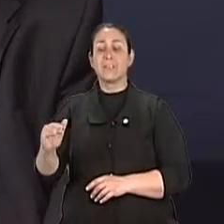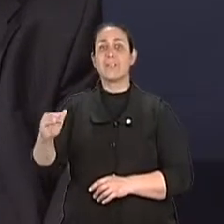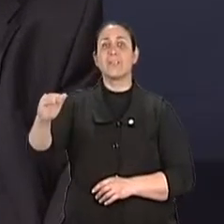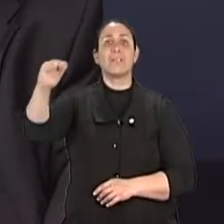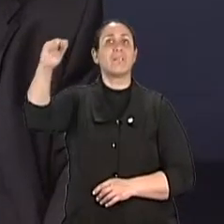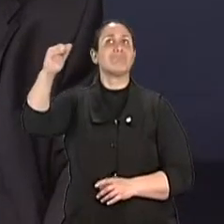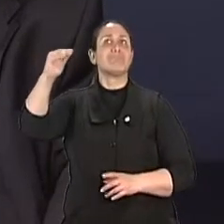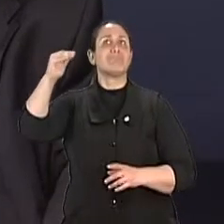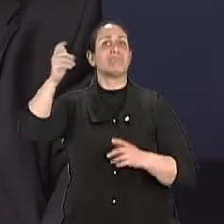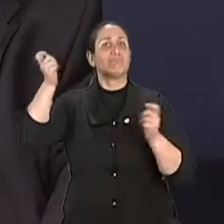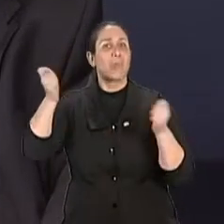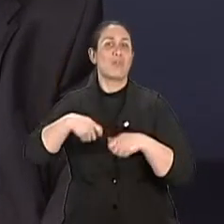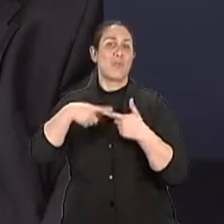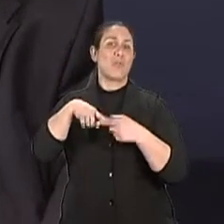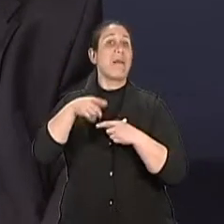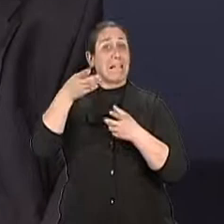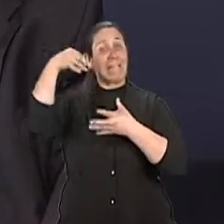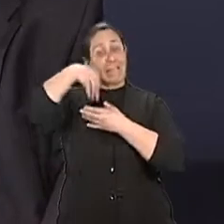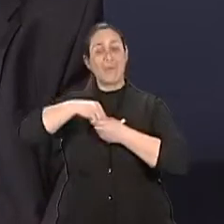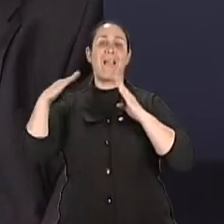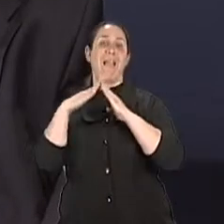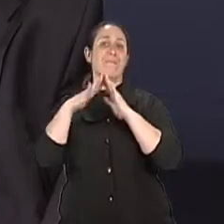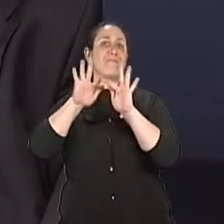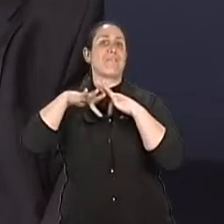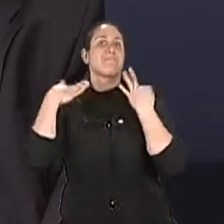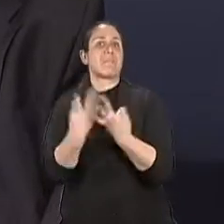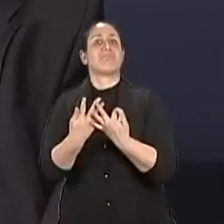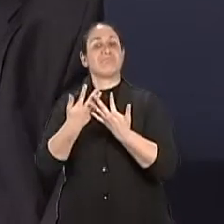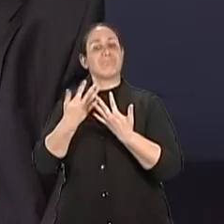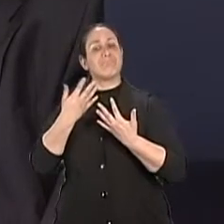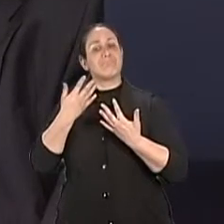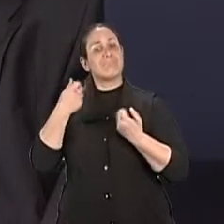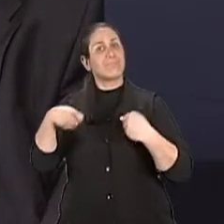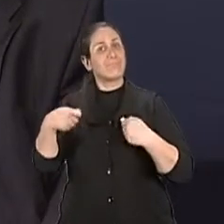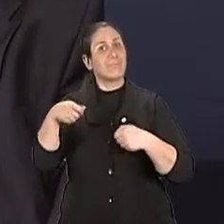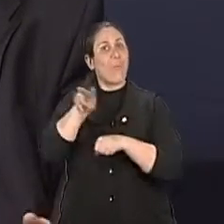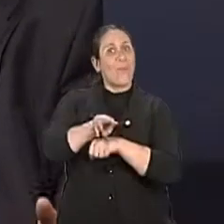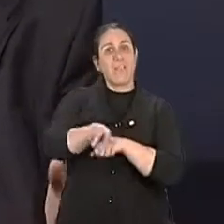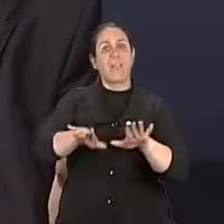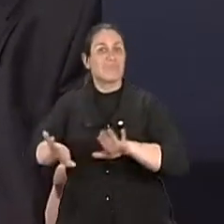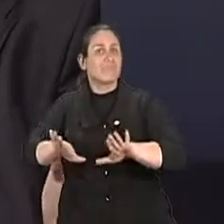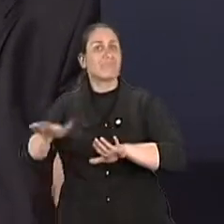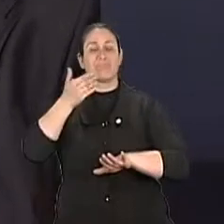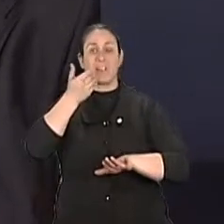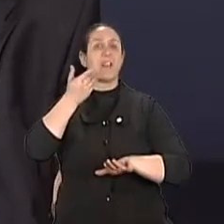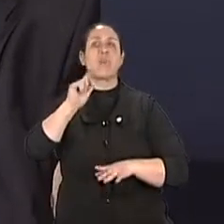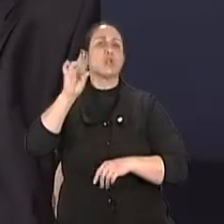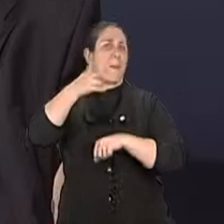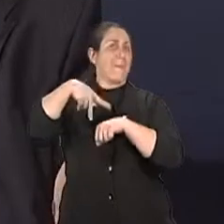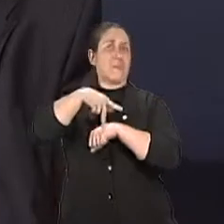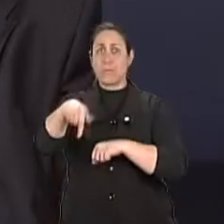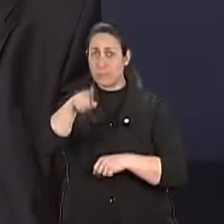casa é um dos pontos principais, mas a gente sabe que até nem é no nosso país isso, os Estados